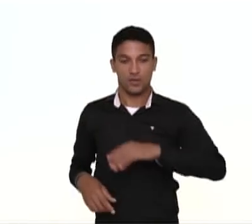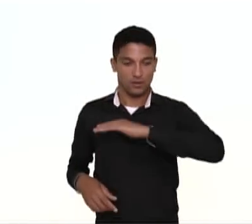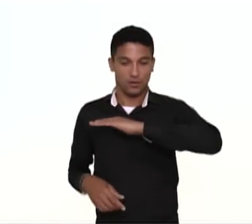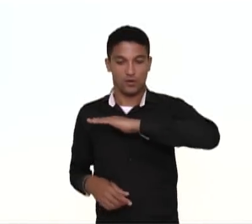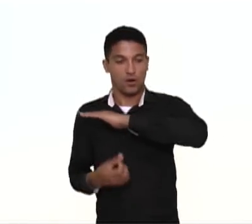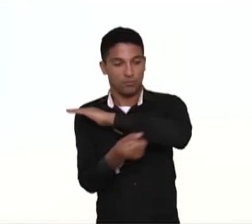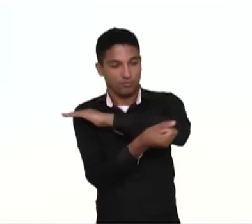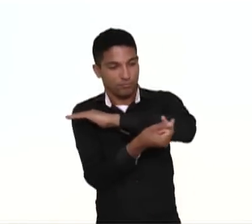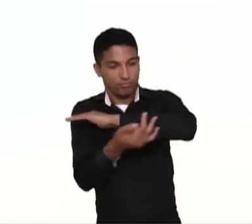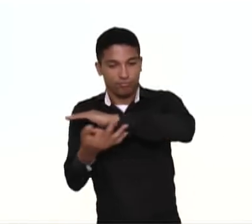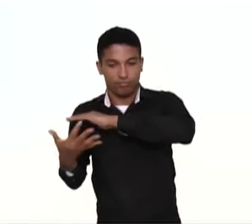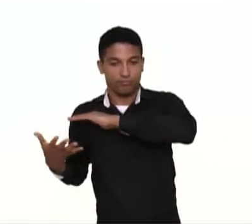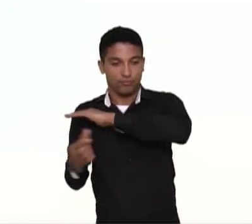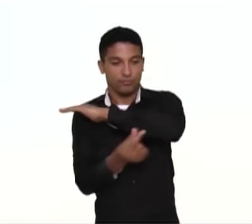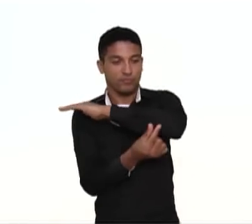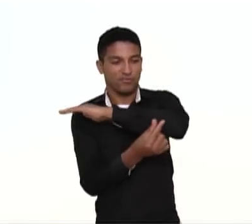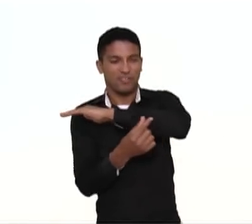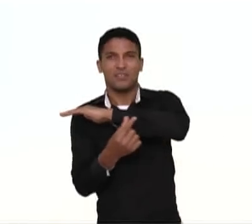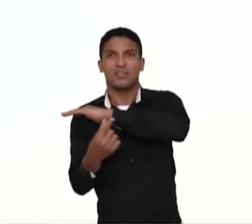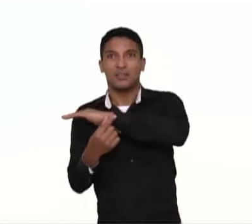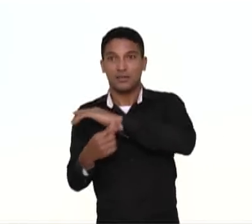80 dividido por 6.000.